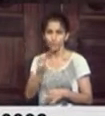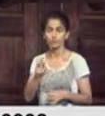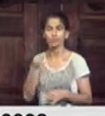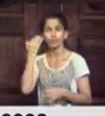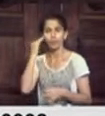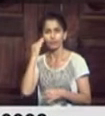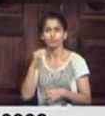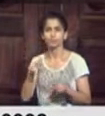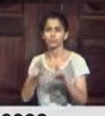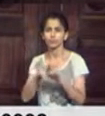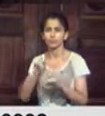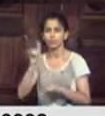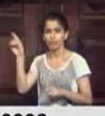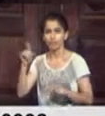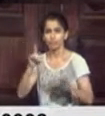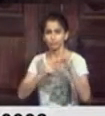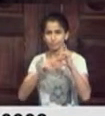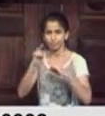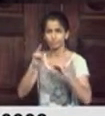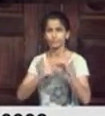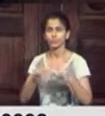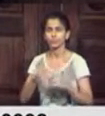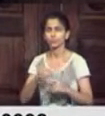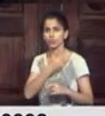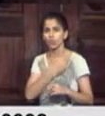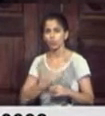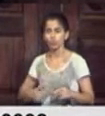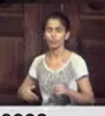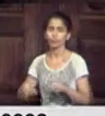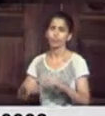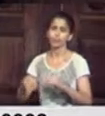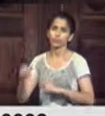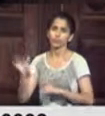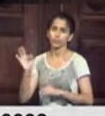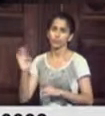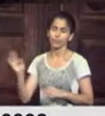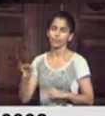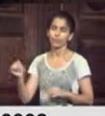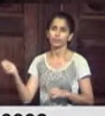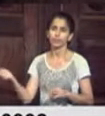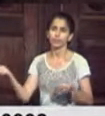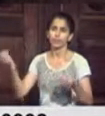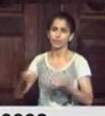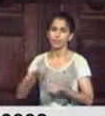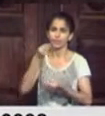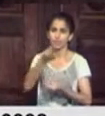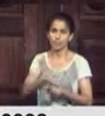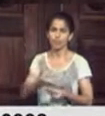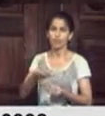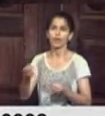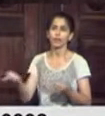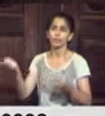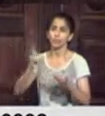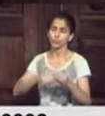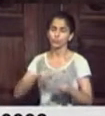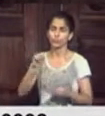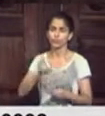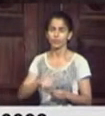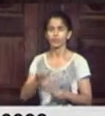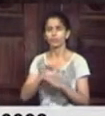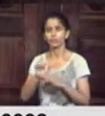parlamentares, de maneira suprapartidária, como vem sendo encaminhado, e eu represento a oposição aqui, estejamos irmanados